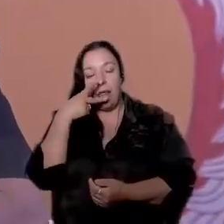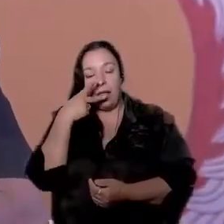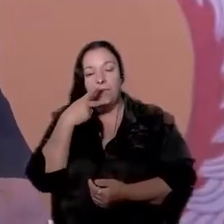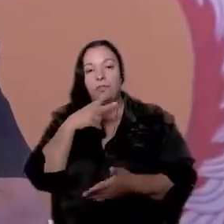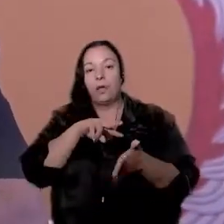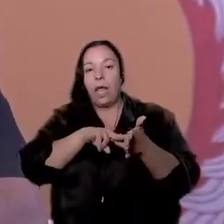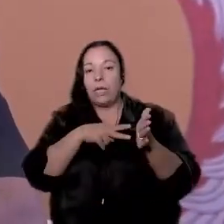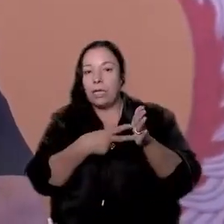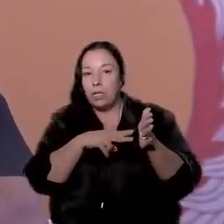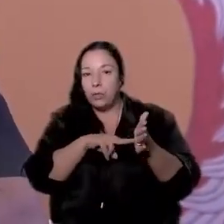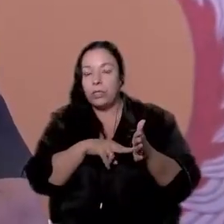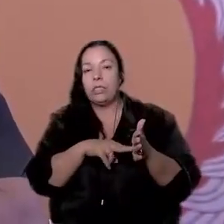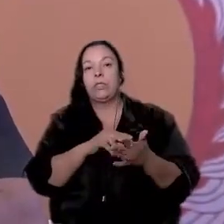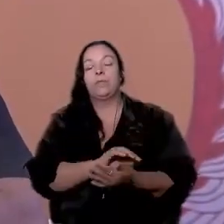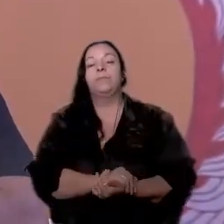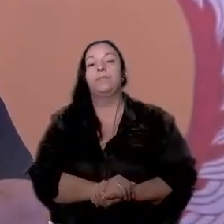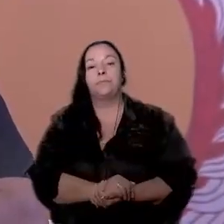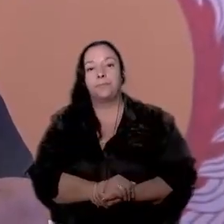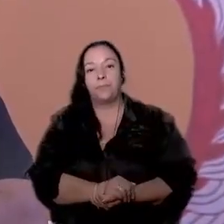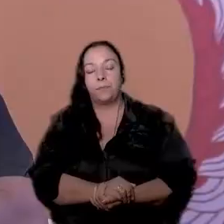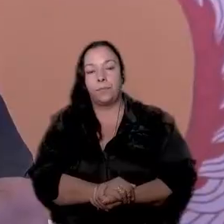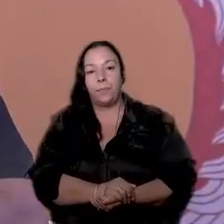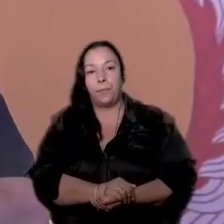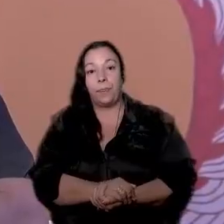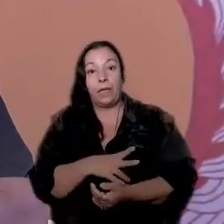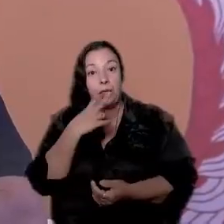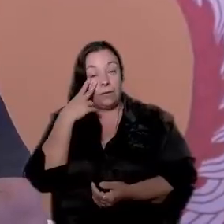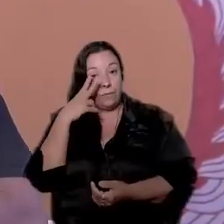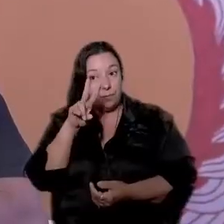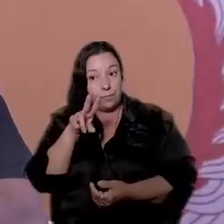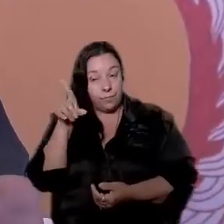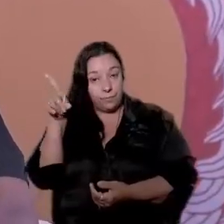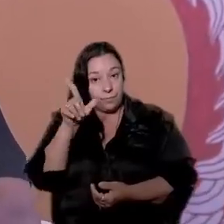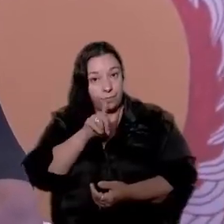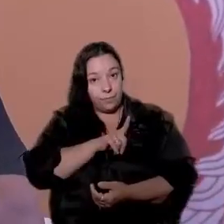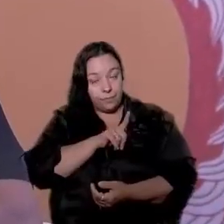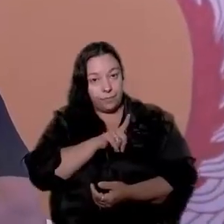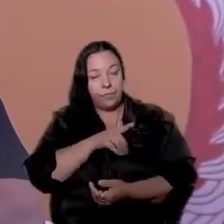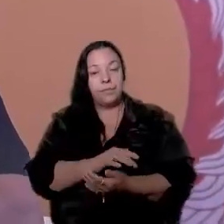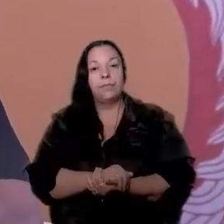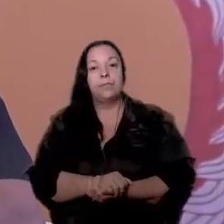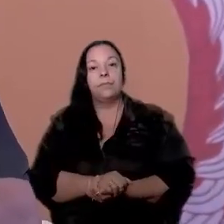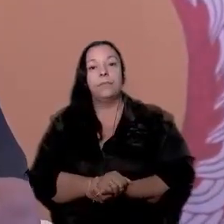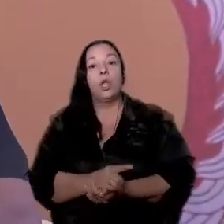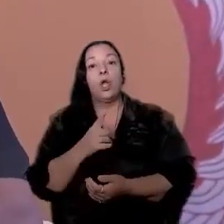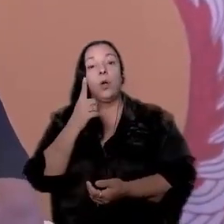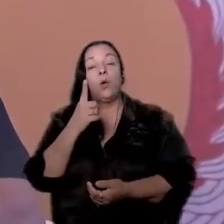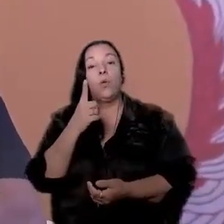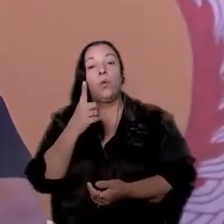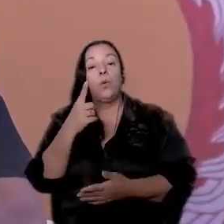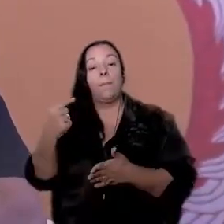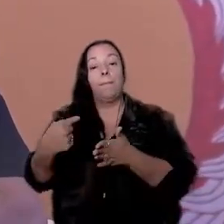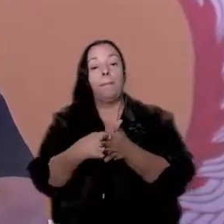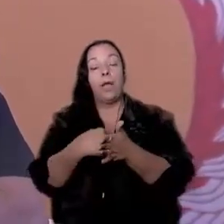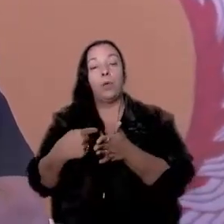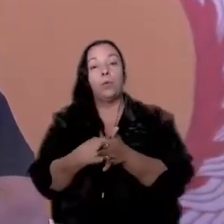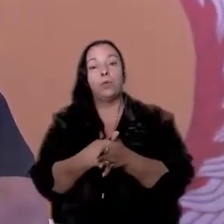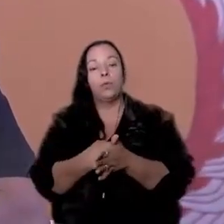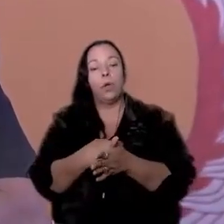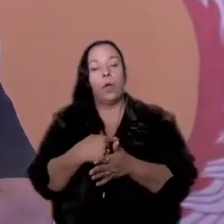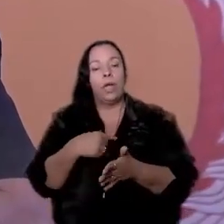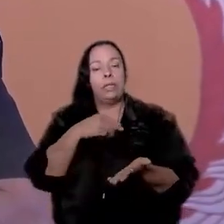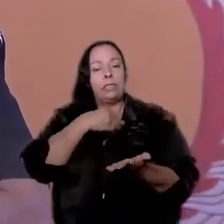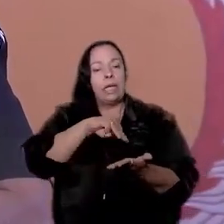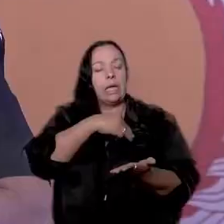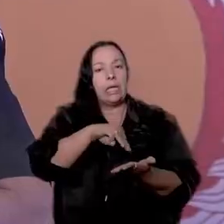traduzindo. E é impressionante a visão que eles têm, que a gente aqui não tem. Um dos chineses me perguntou, mas,